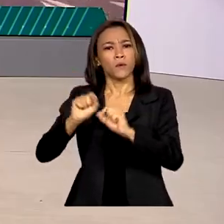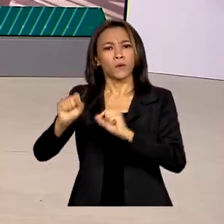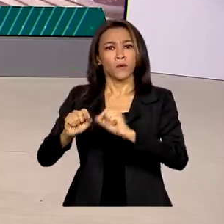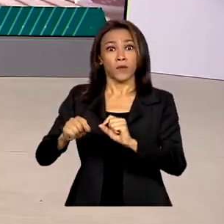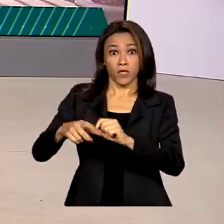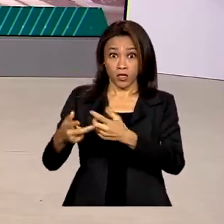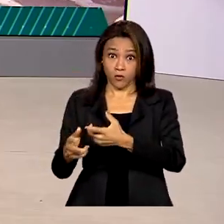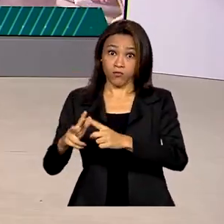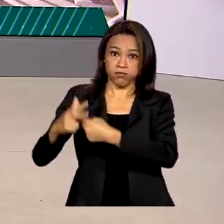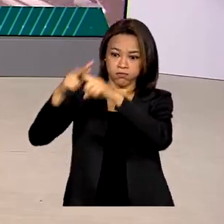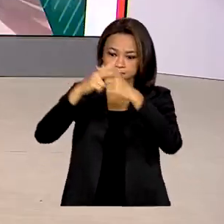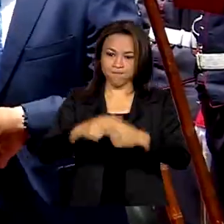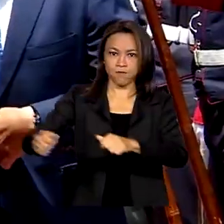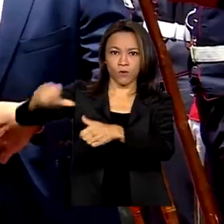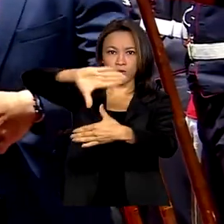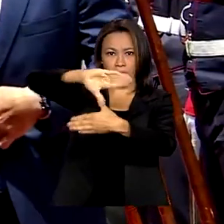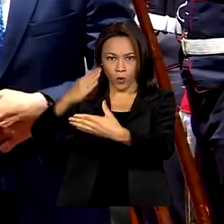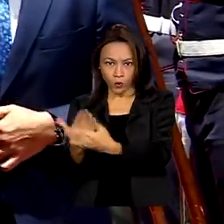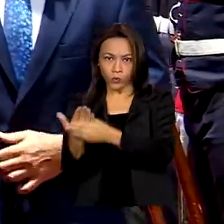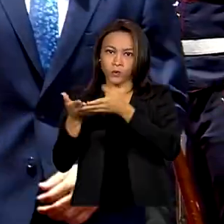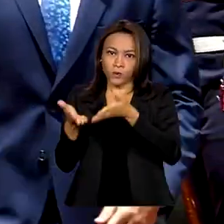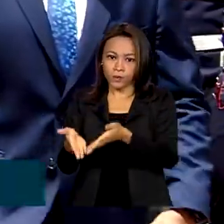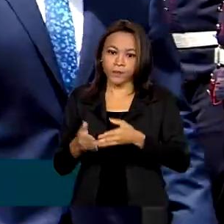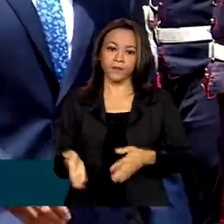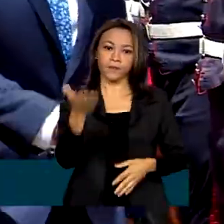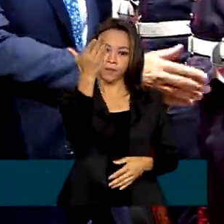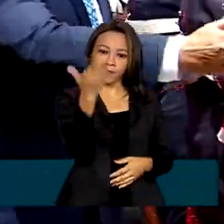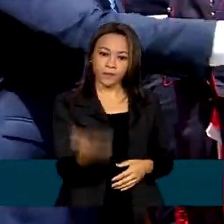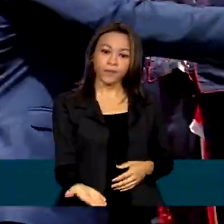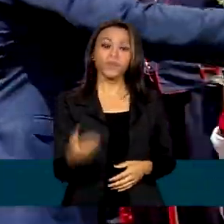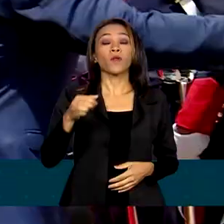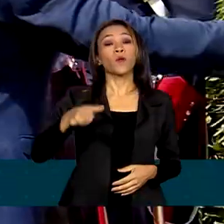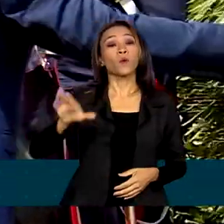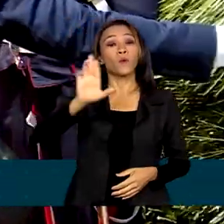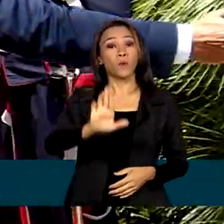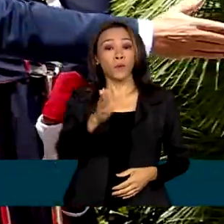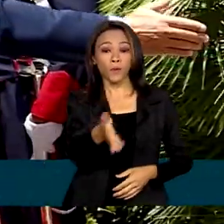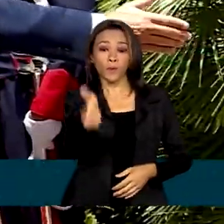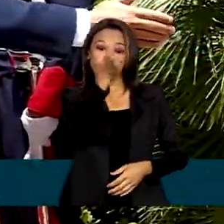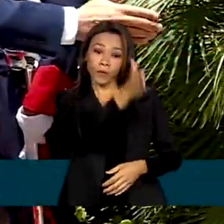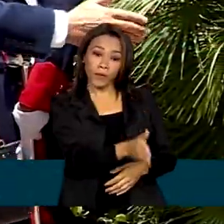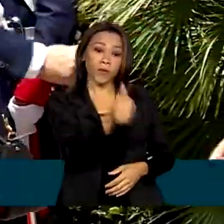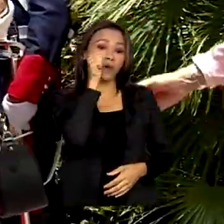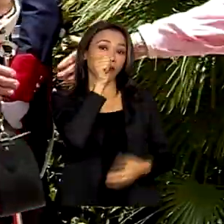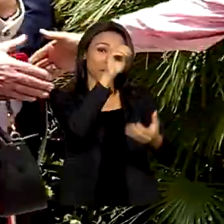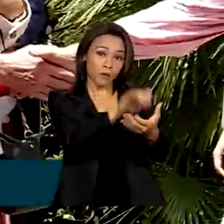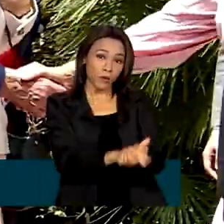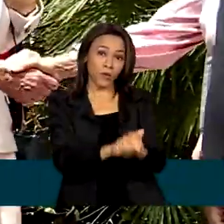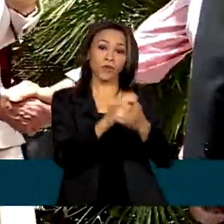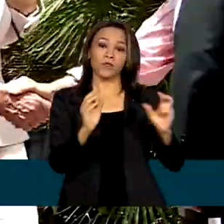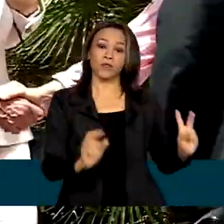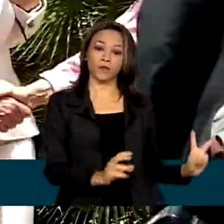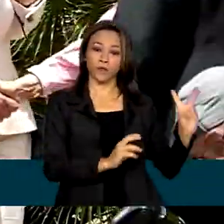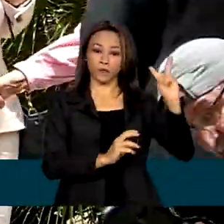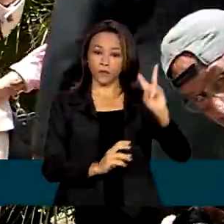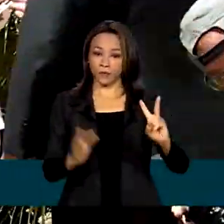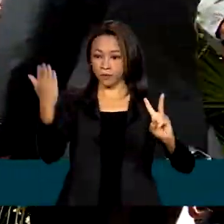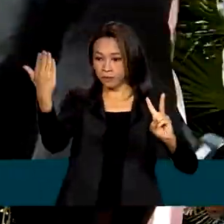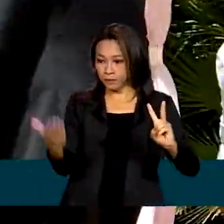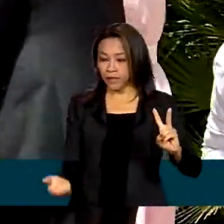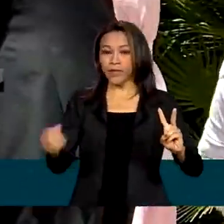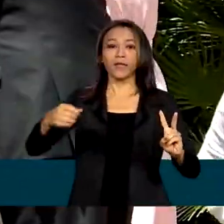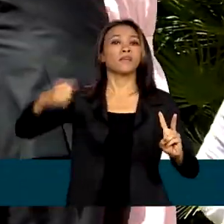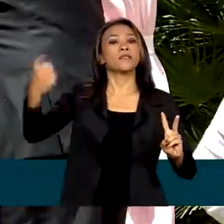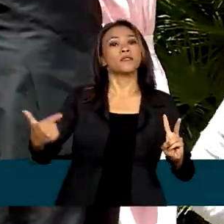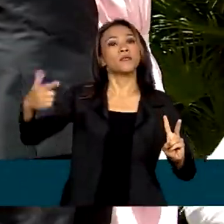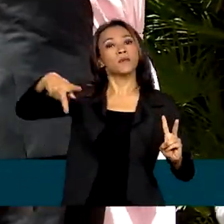modernização do Mercosul. Lula e a primeira-dama foram recebidos por Lacalle e a vice-presidente Beatriz